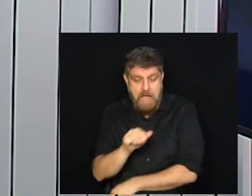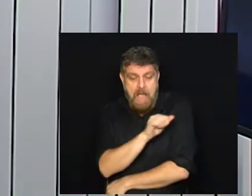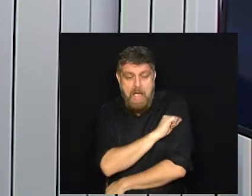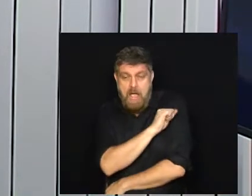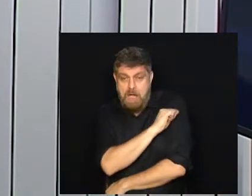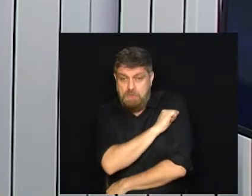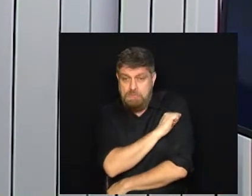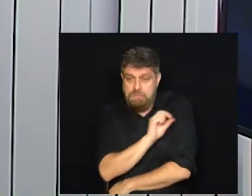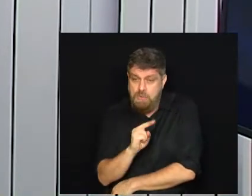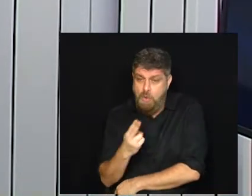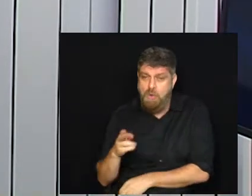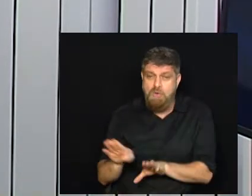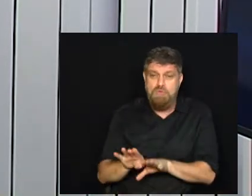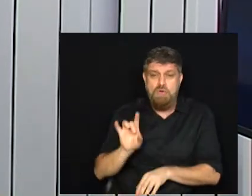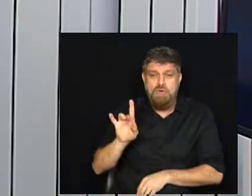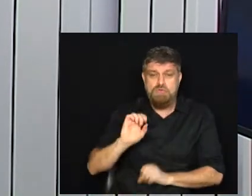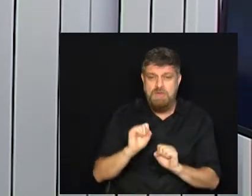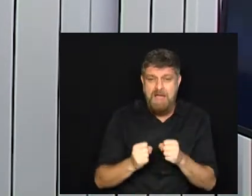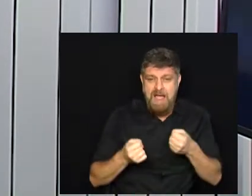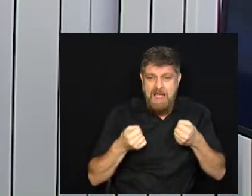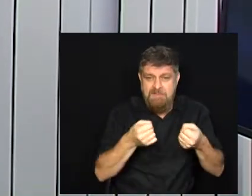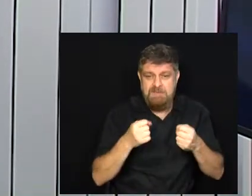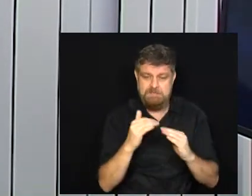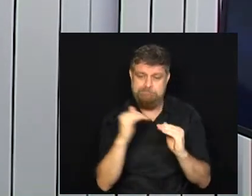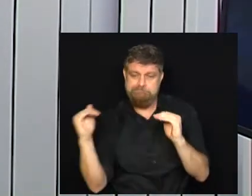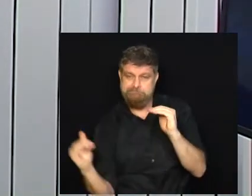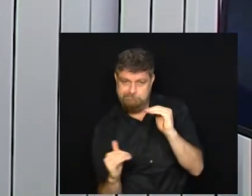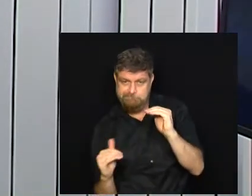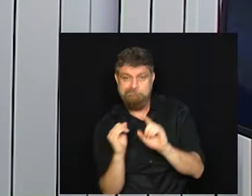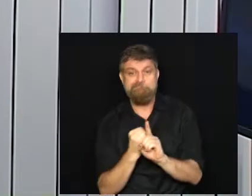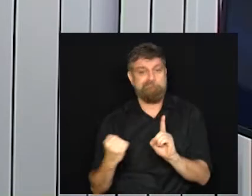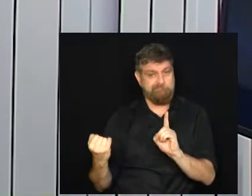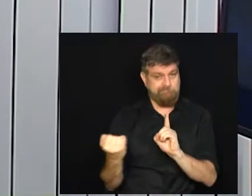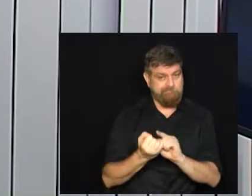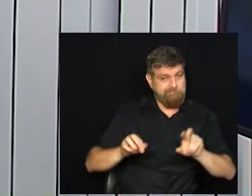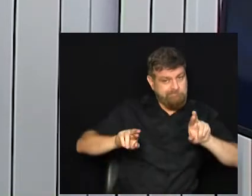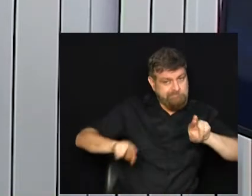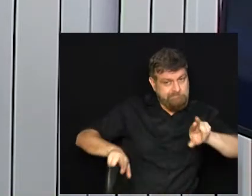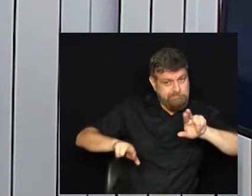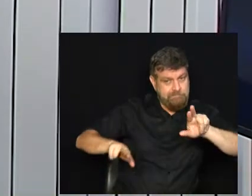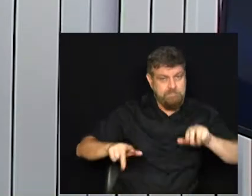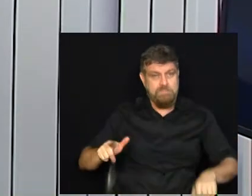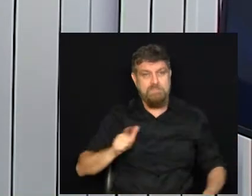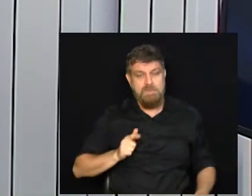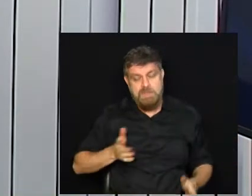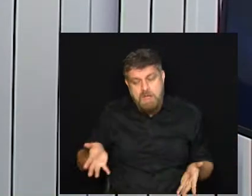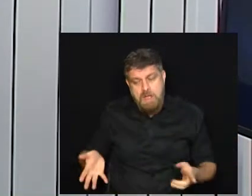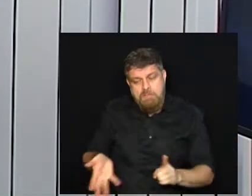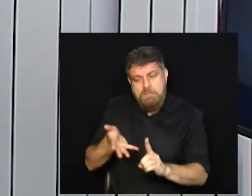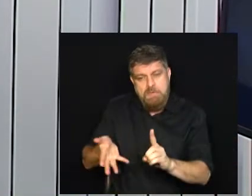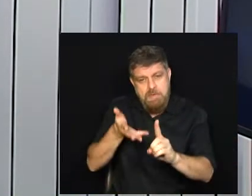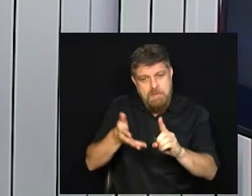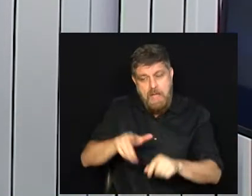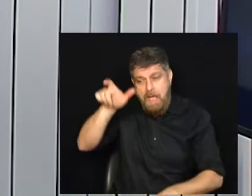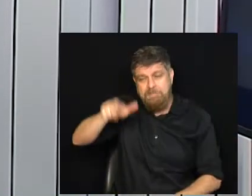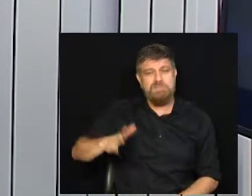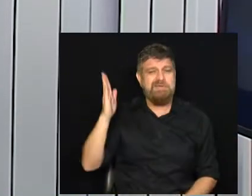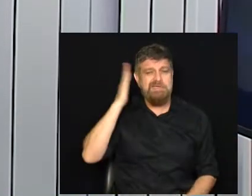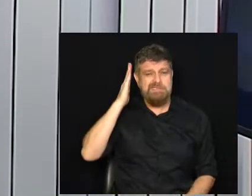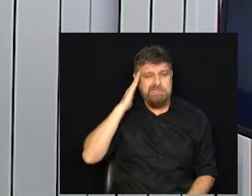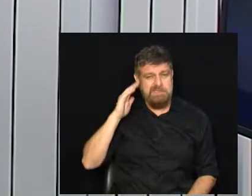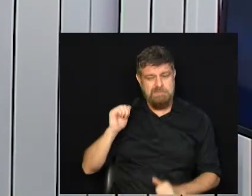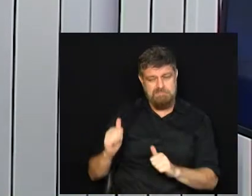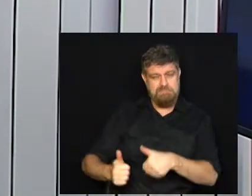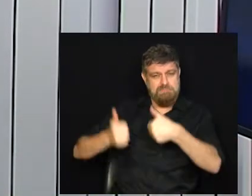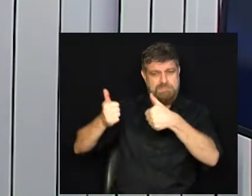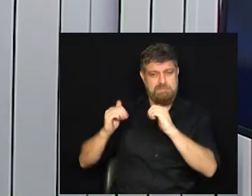estudantes ou apenas reforça as desigualdades sociais? Ela beneficia os que já são